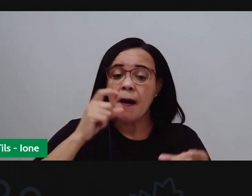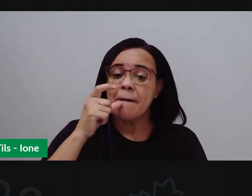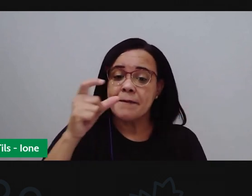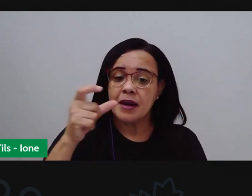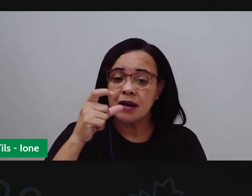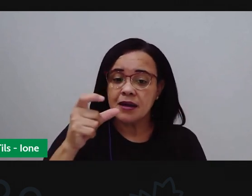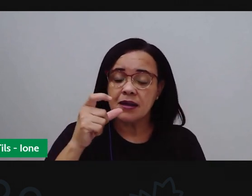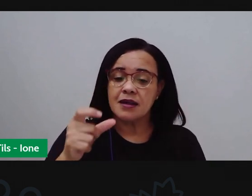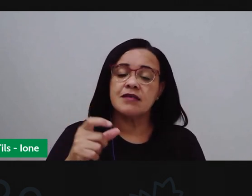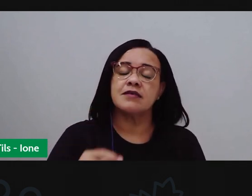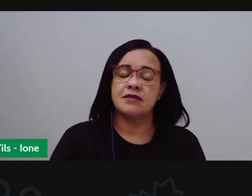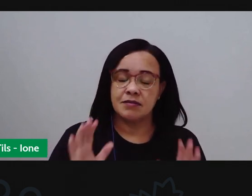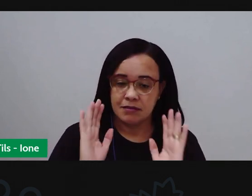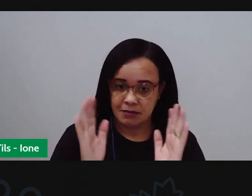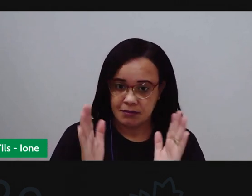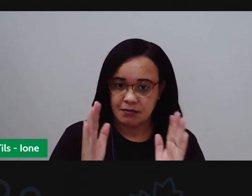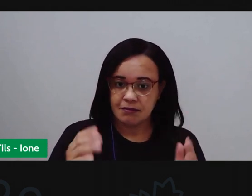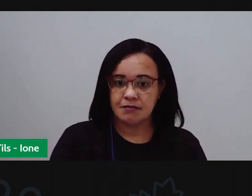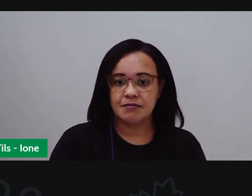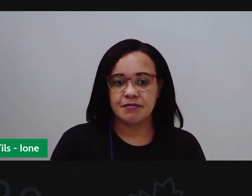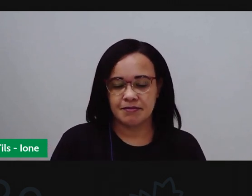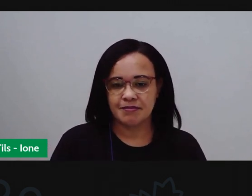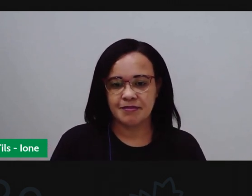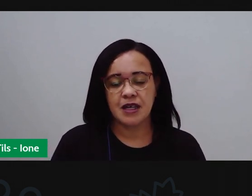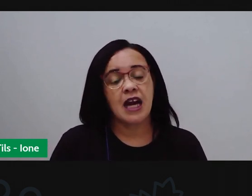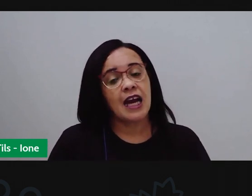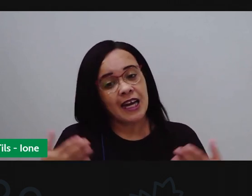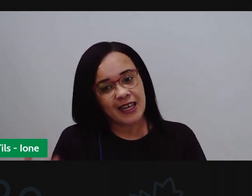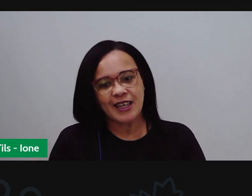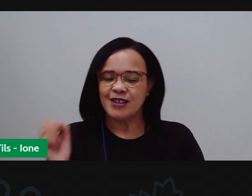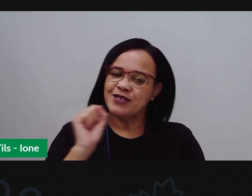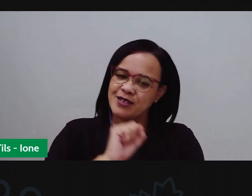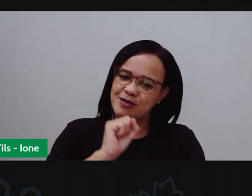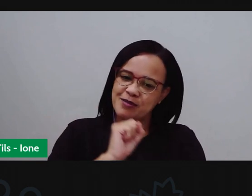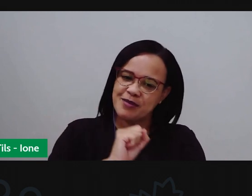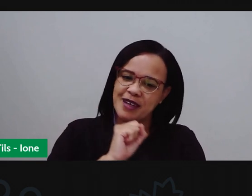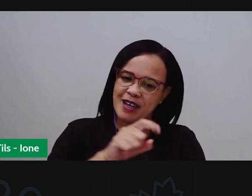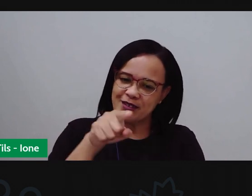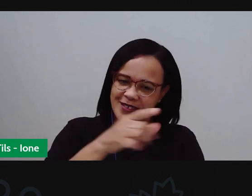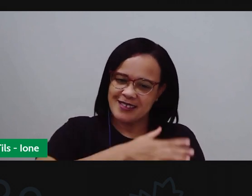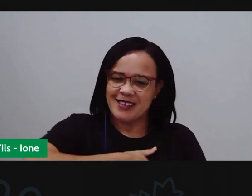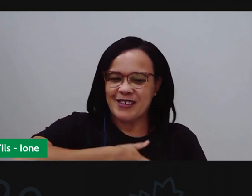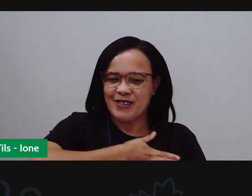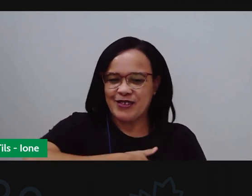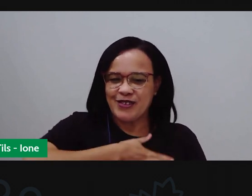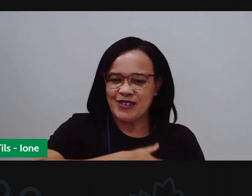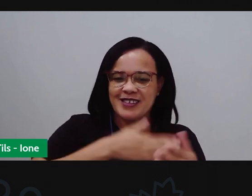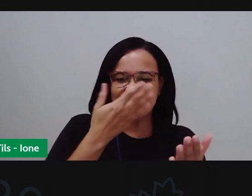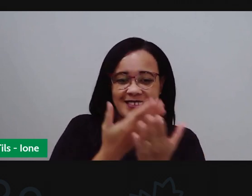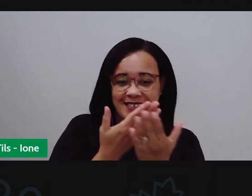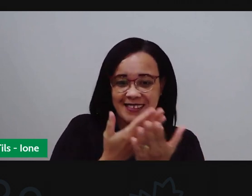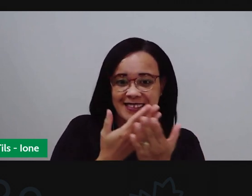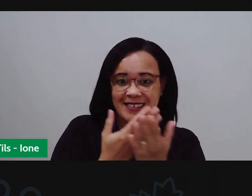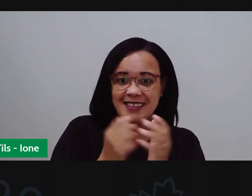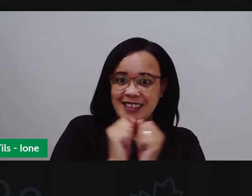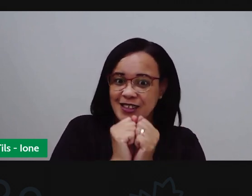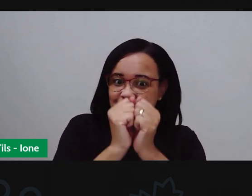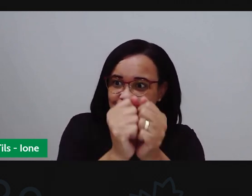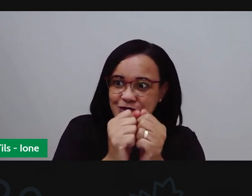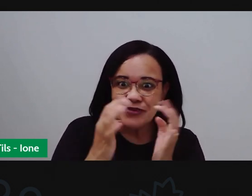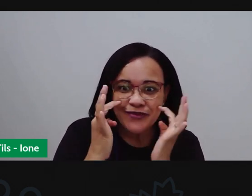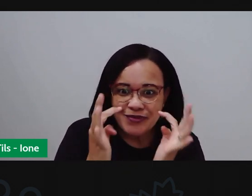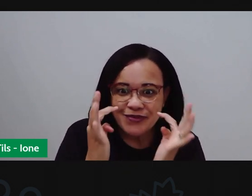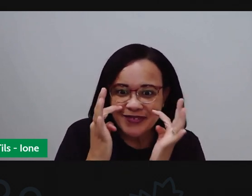sílabas. Eu espero que você tenha gostado bastante dessa nossa aula e tenha conseguido acompanhar a escrita